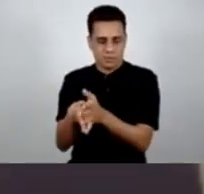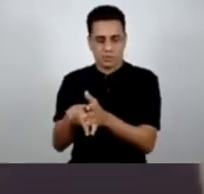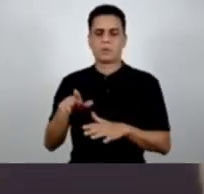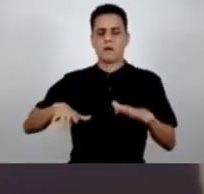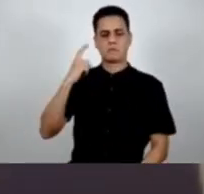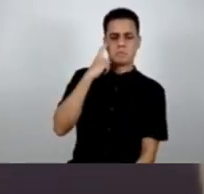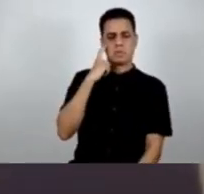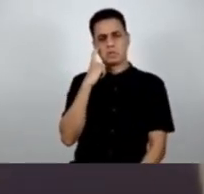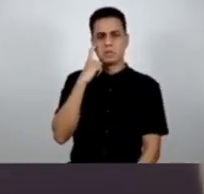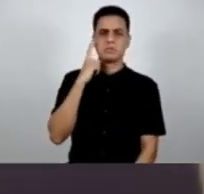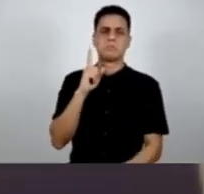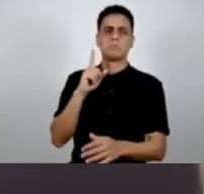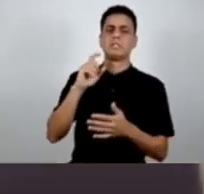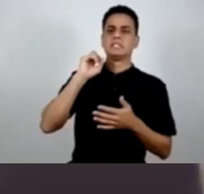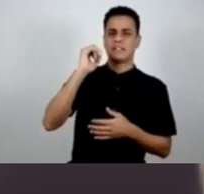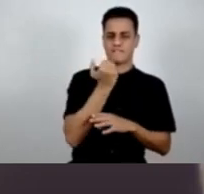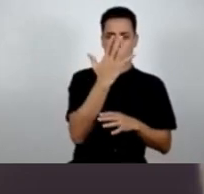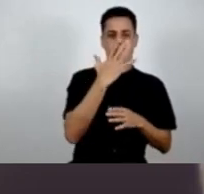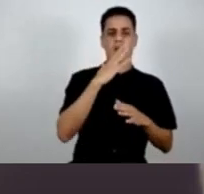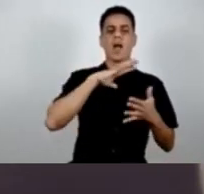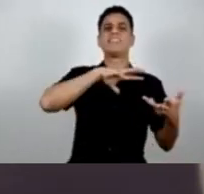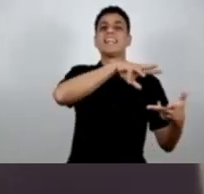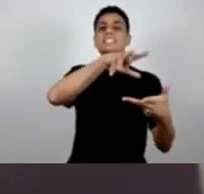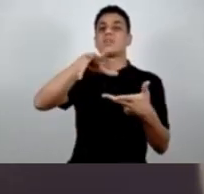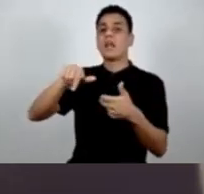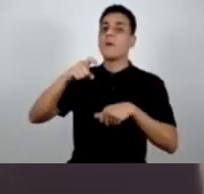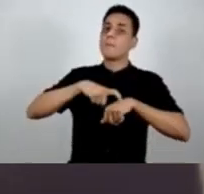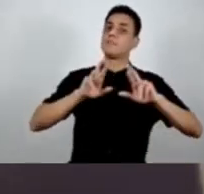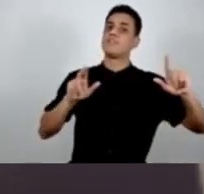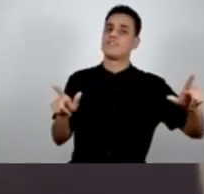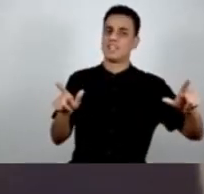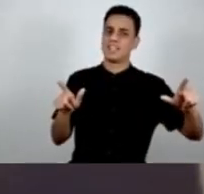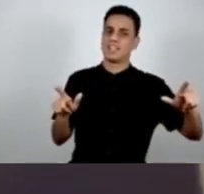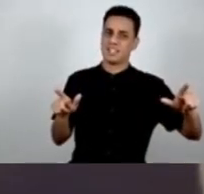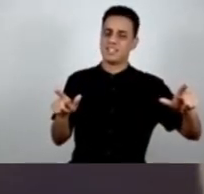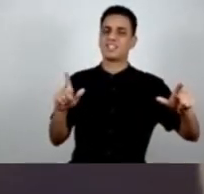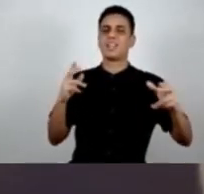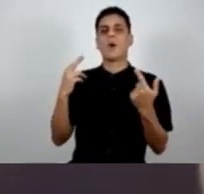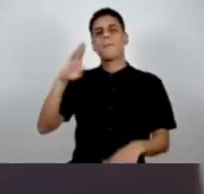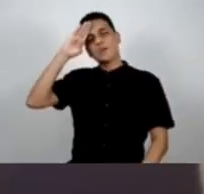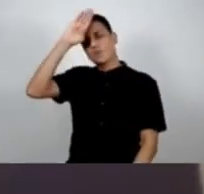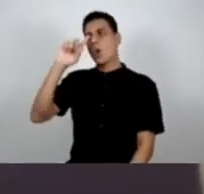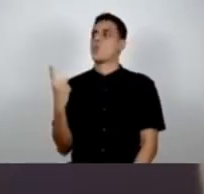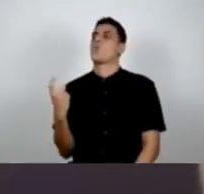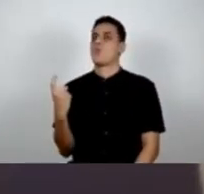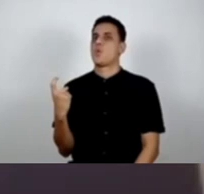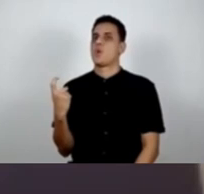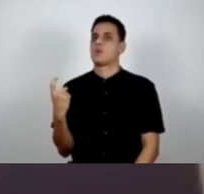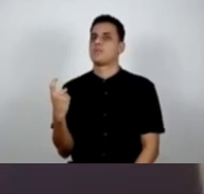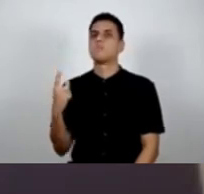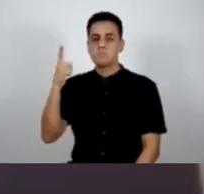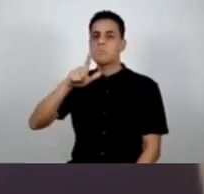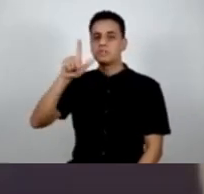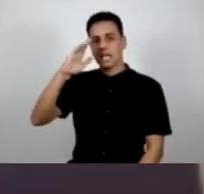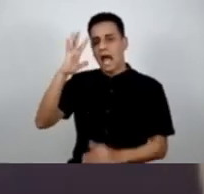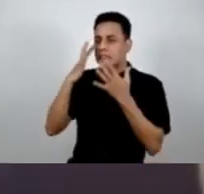num contexto internacional diferente, onde Bolsonaro seria a exceção, eu pergunto se ele receberia